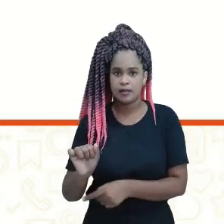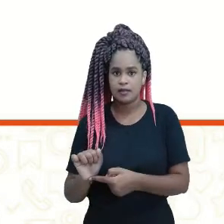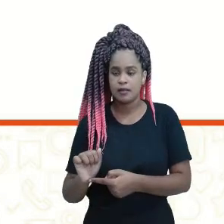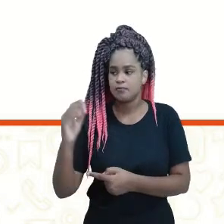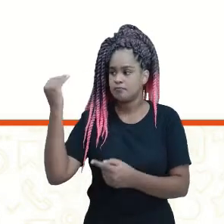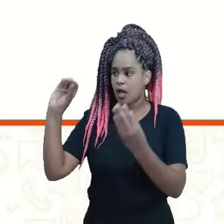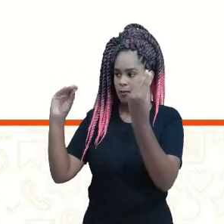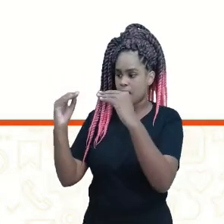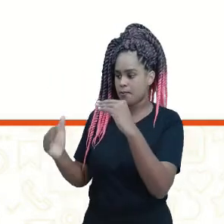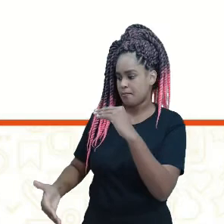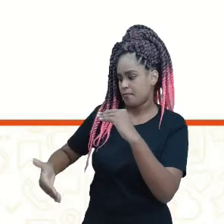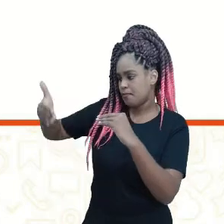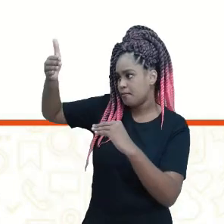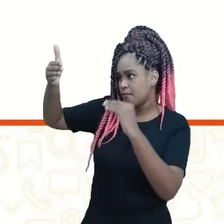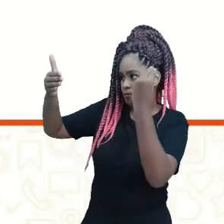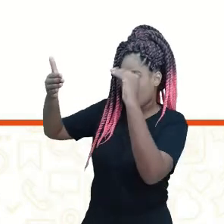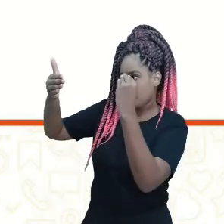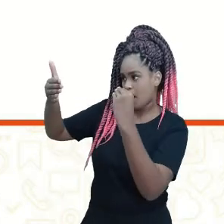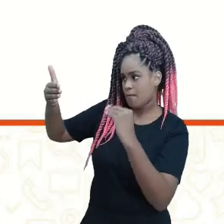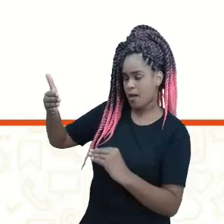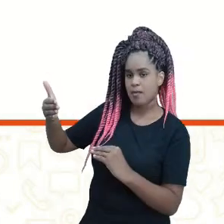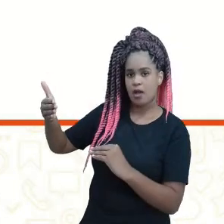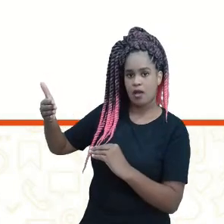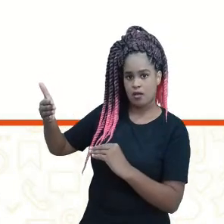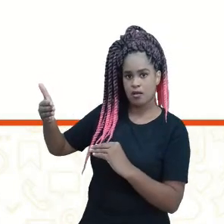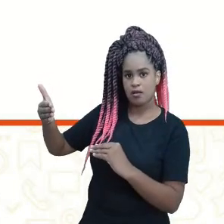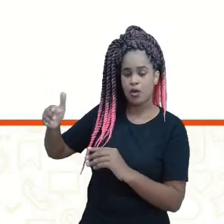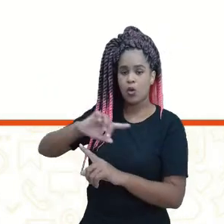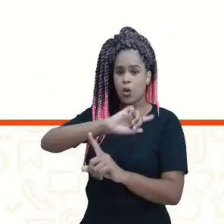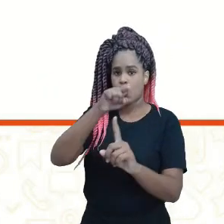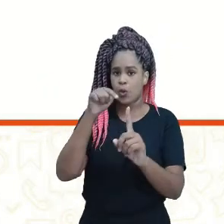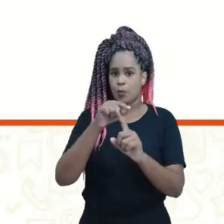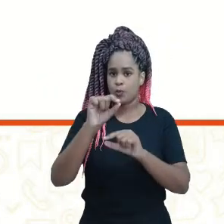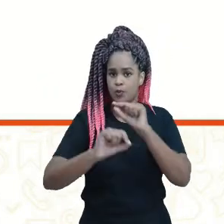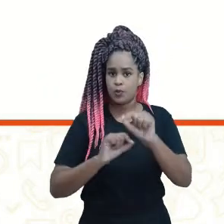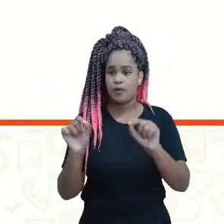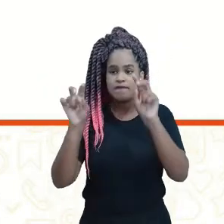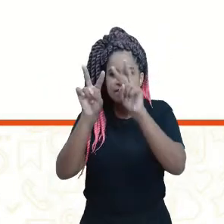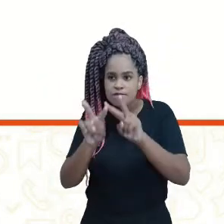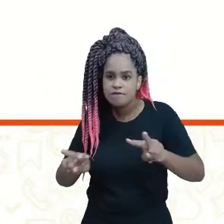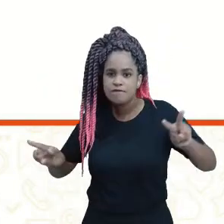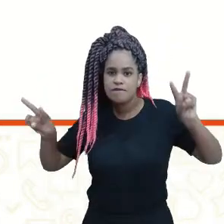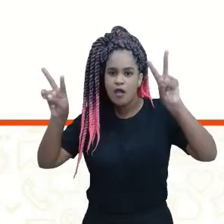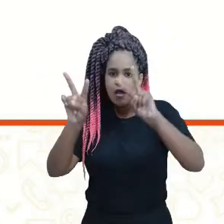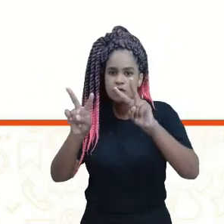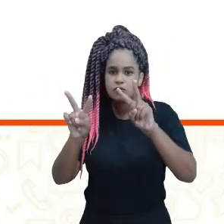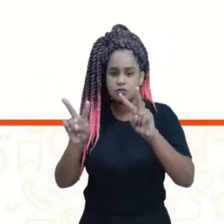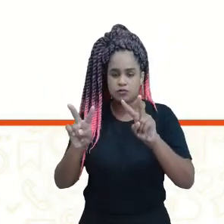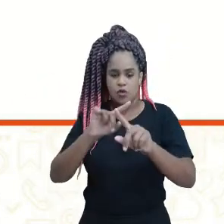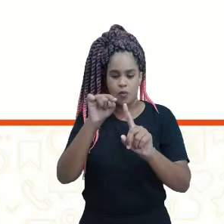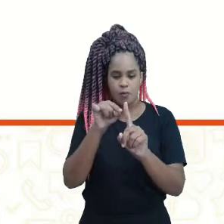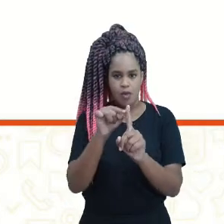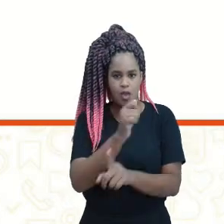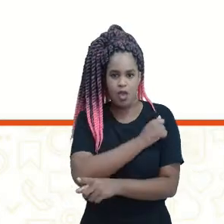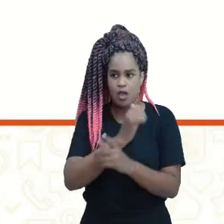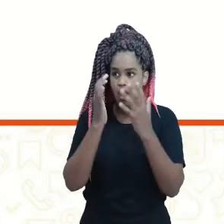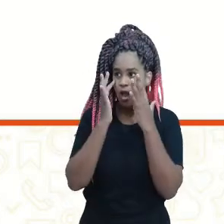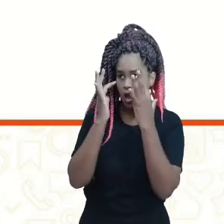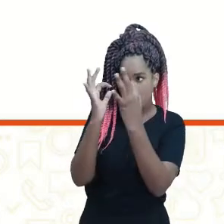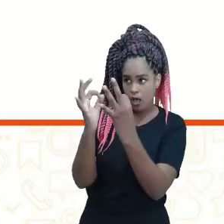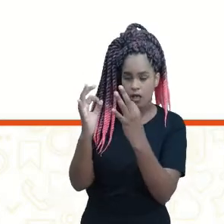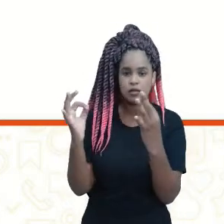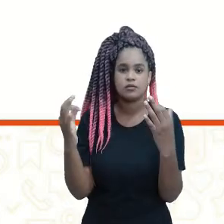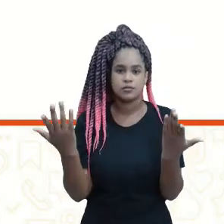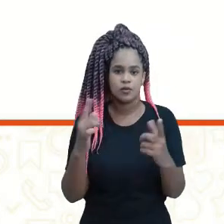os principais pontos expostos na parede para que esse visual, não é, chame a atenção e faça com